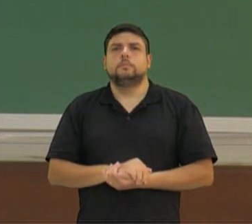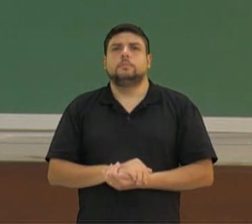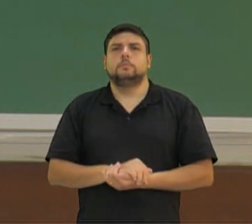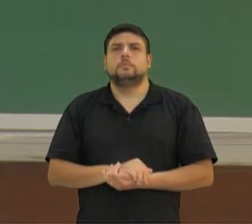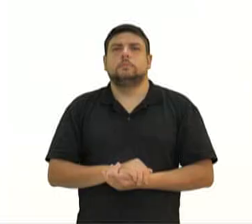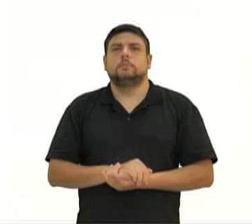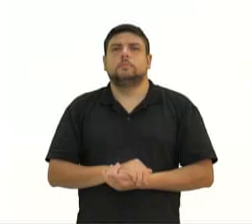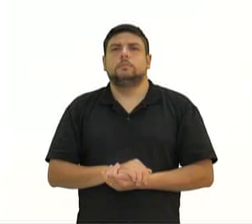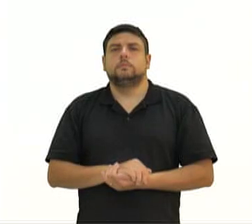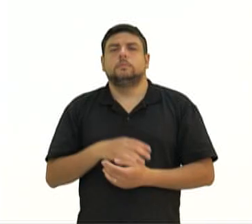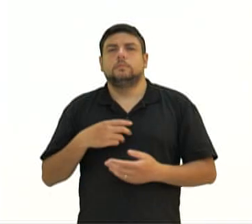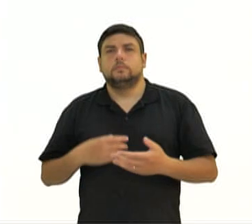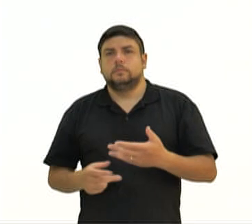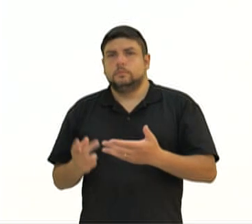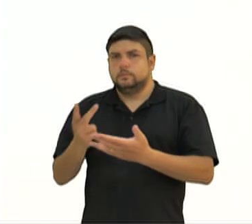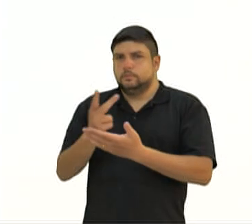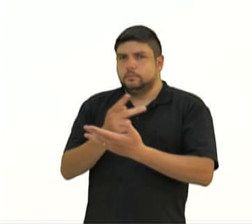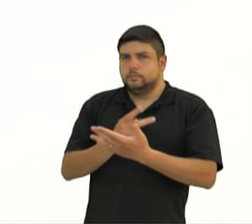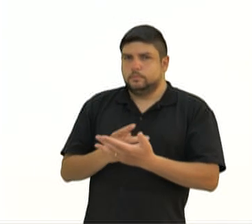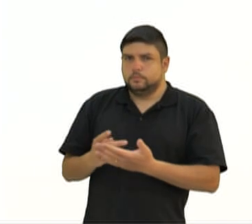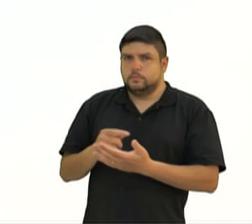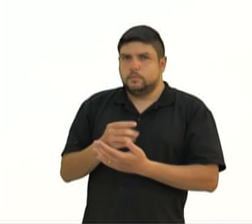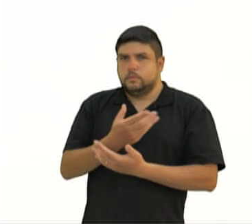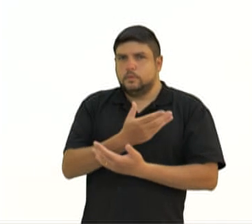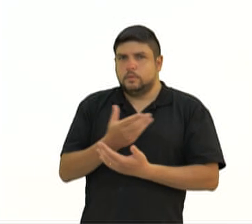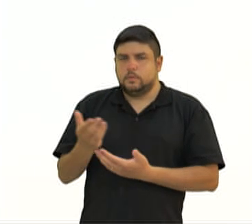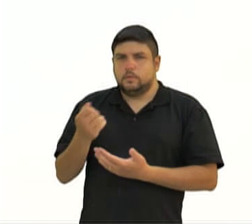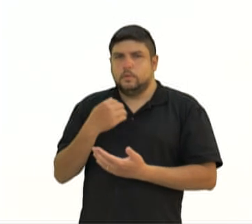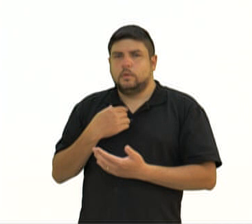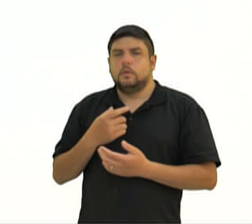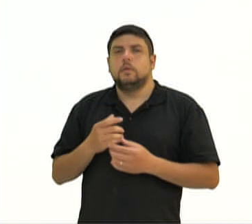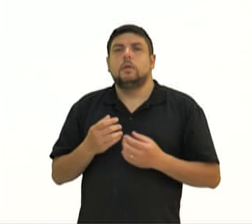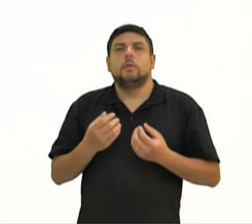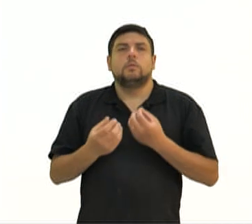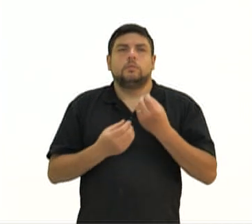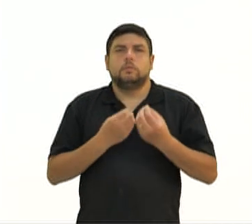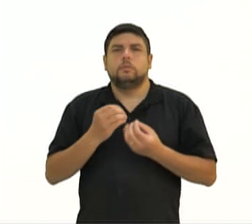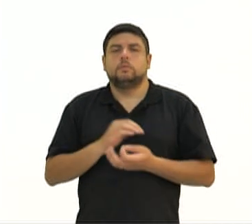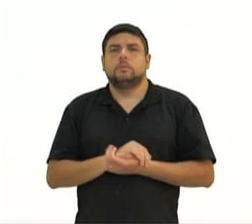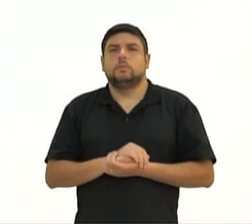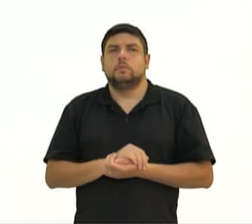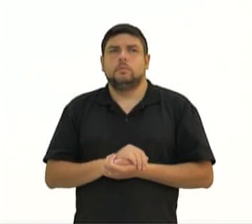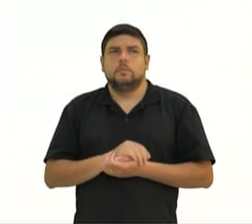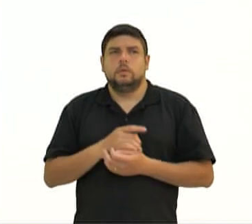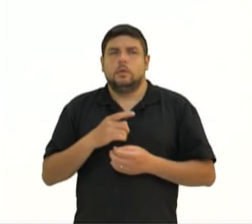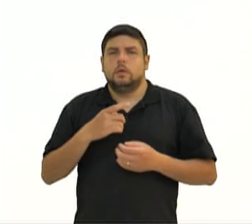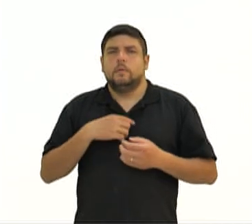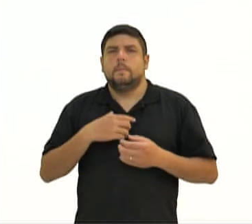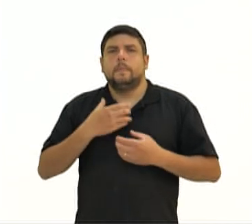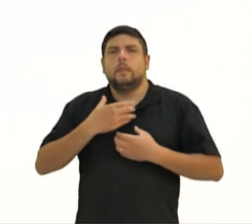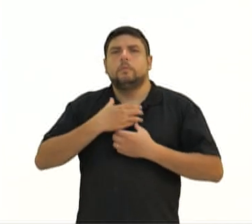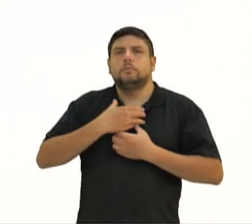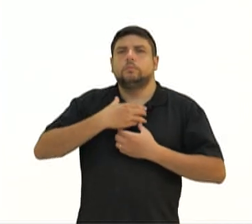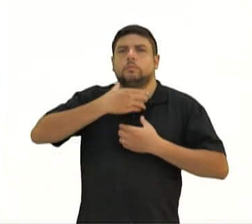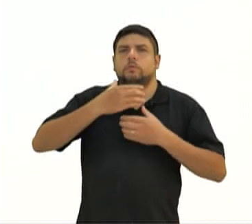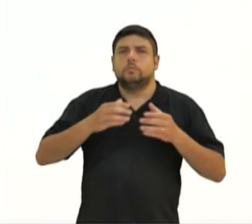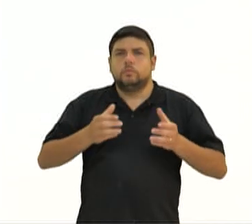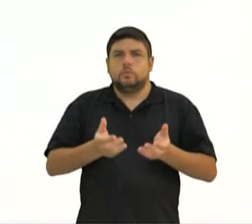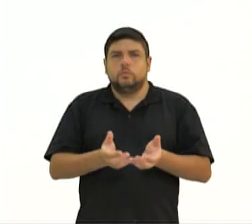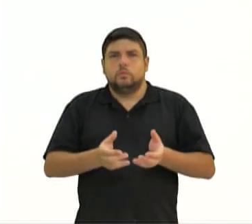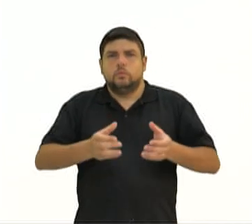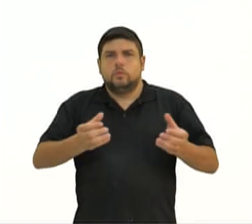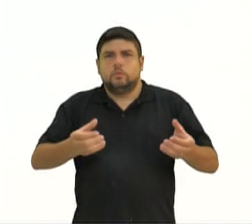os desenhos que eu falei para vocês que nós íamos chegar. Então, aqui, ó, o gargalo, as posições